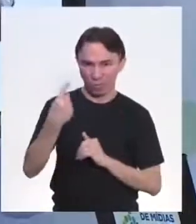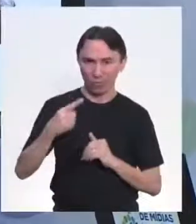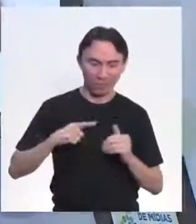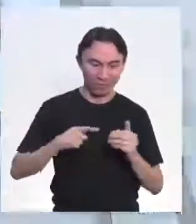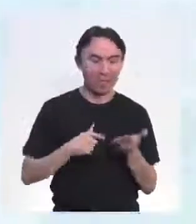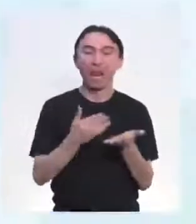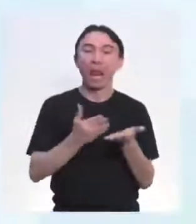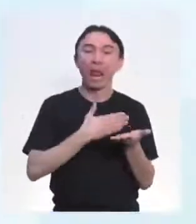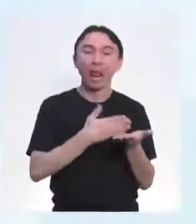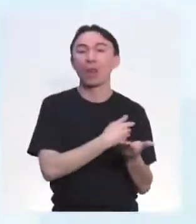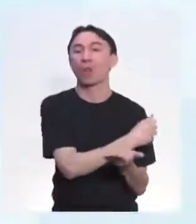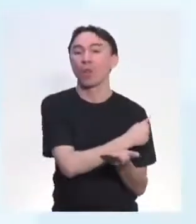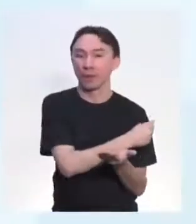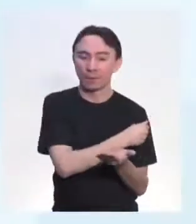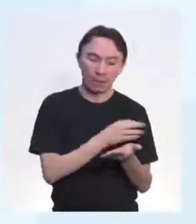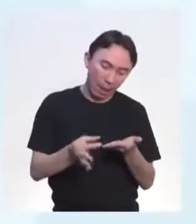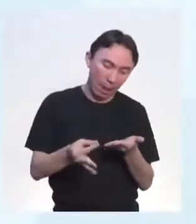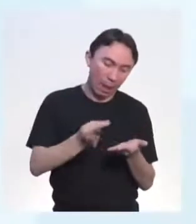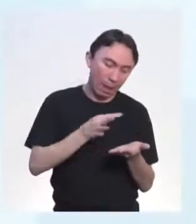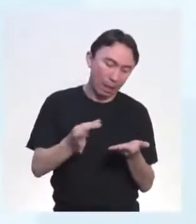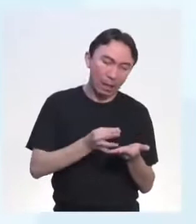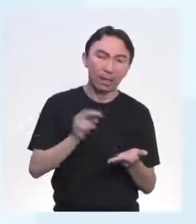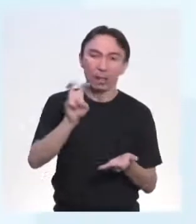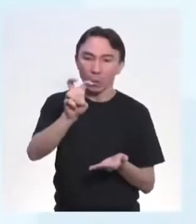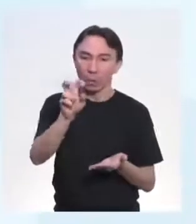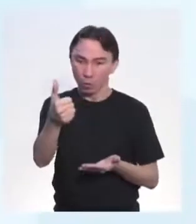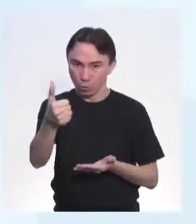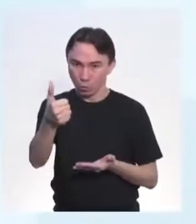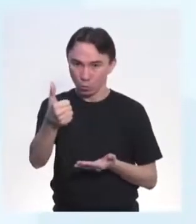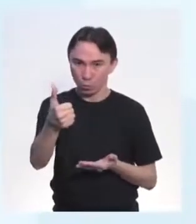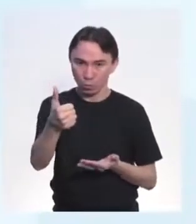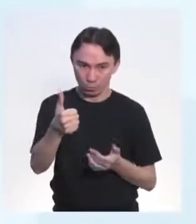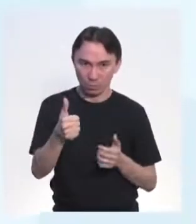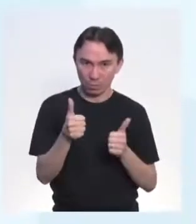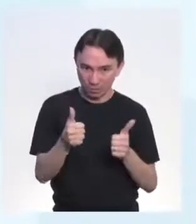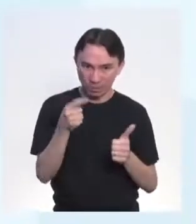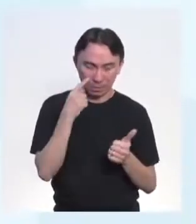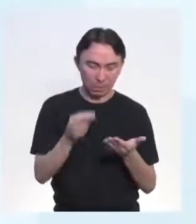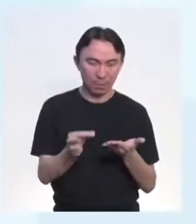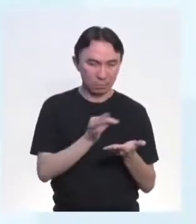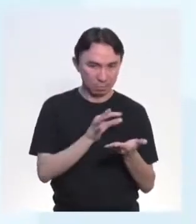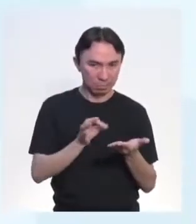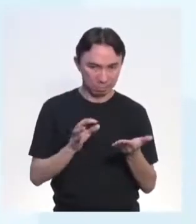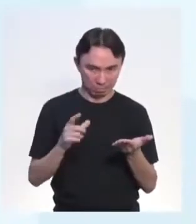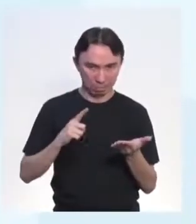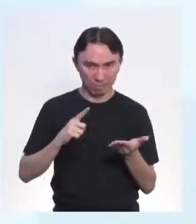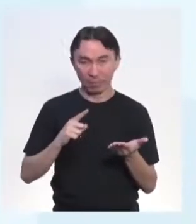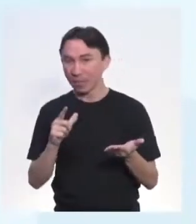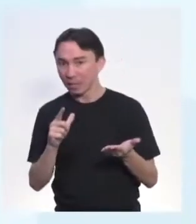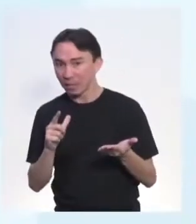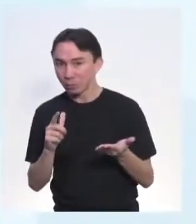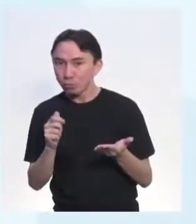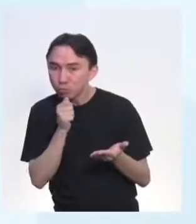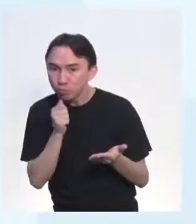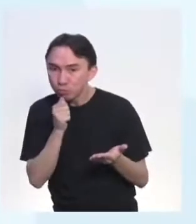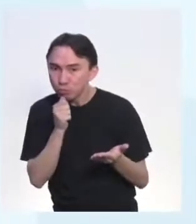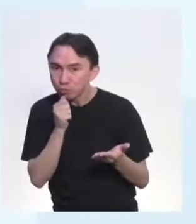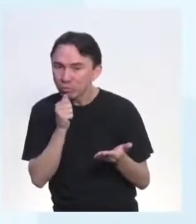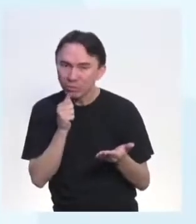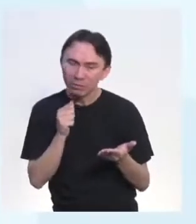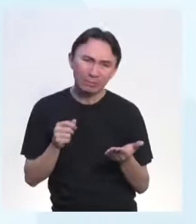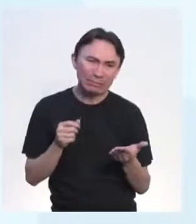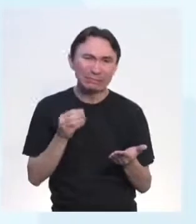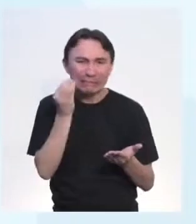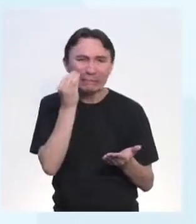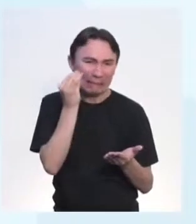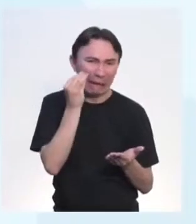do aluno, página 51. Então, abre lá quem já tem. Se você não tem, tudo bem, gente. Vamos tentar fazer